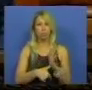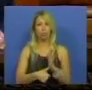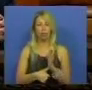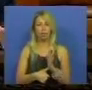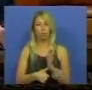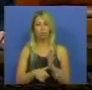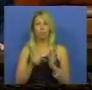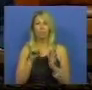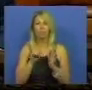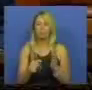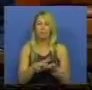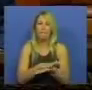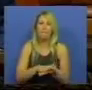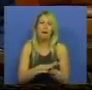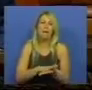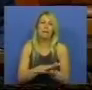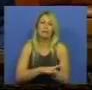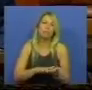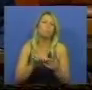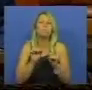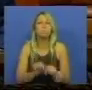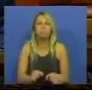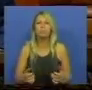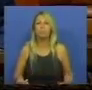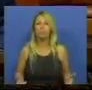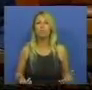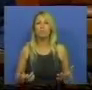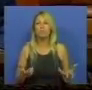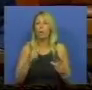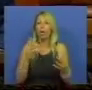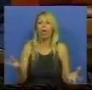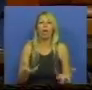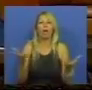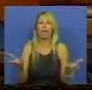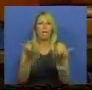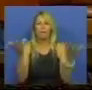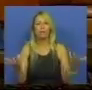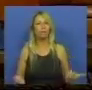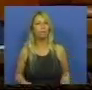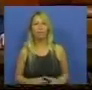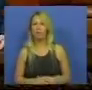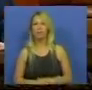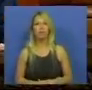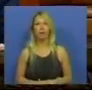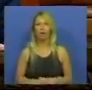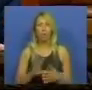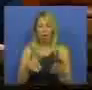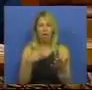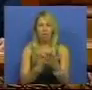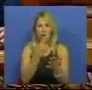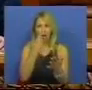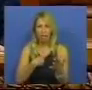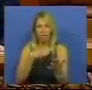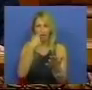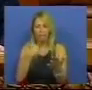muito primitivo, muito superficial, alimenta demasiados equívocos